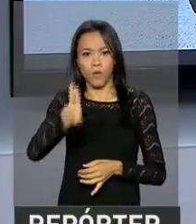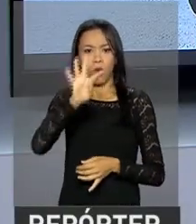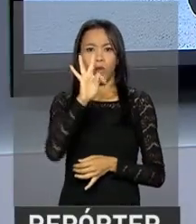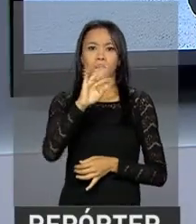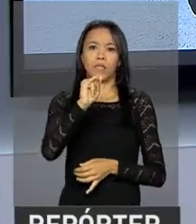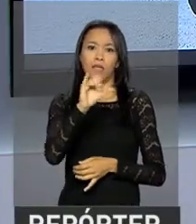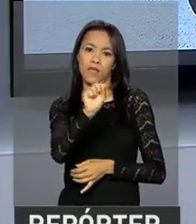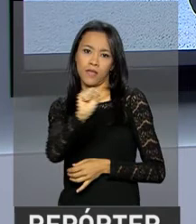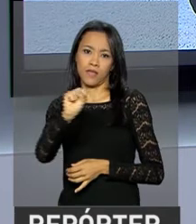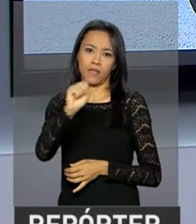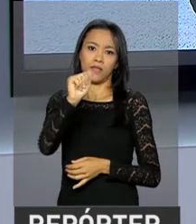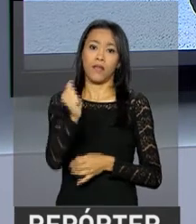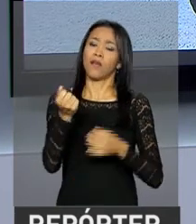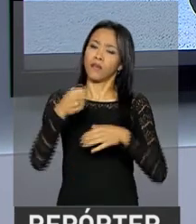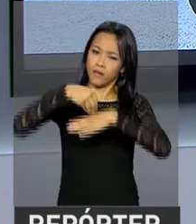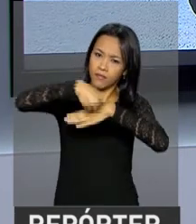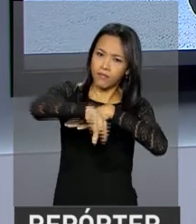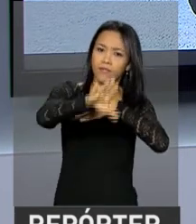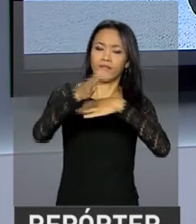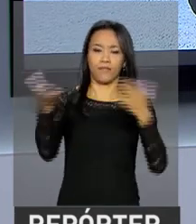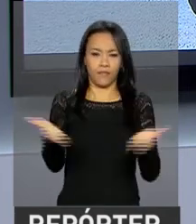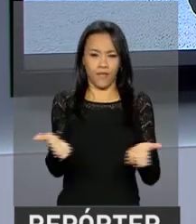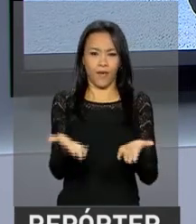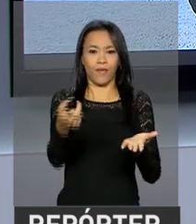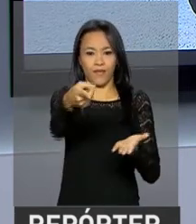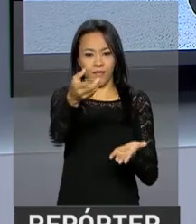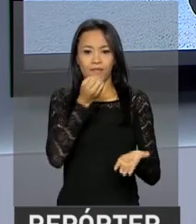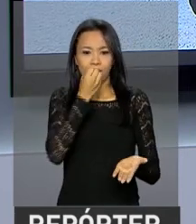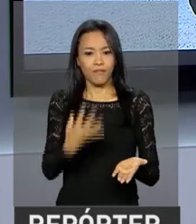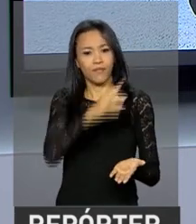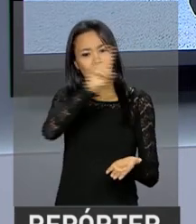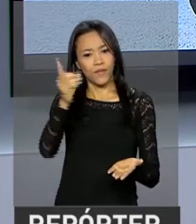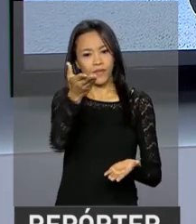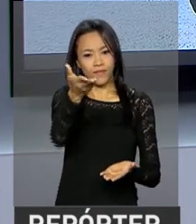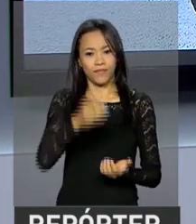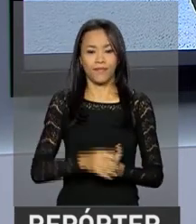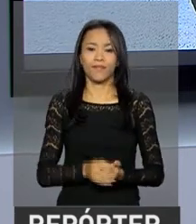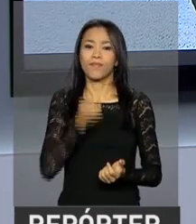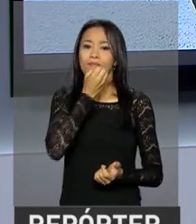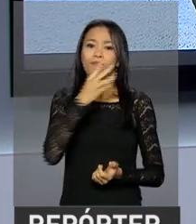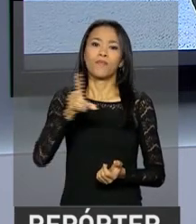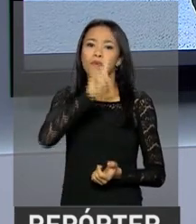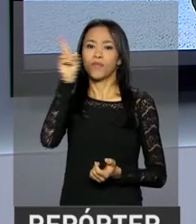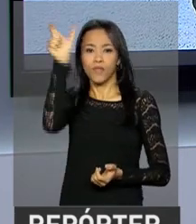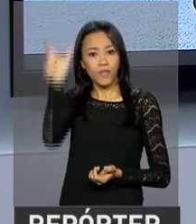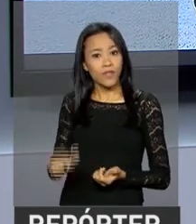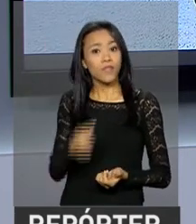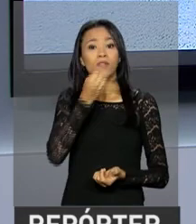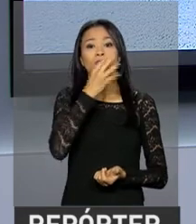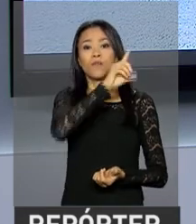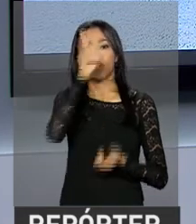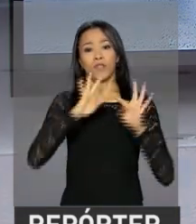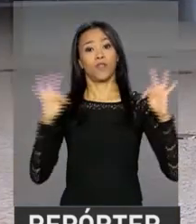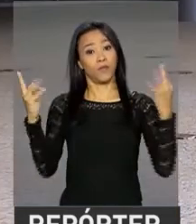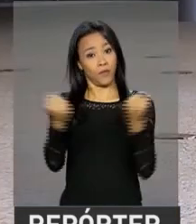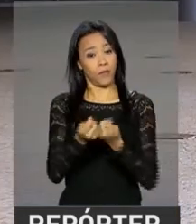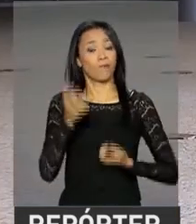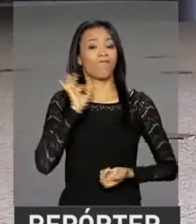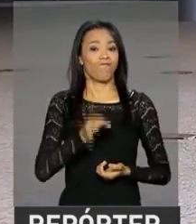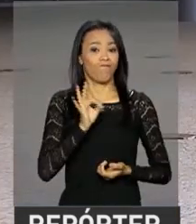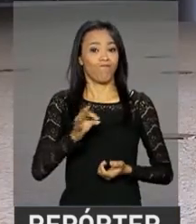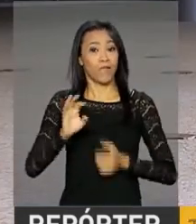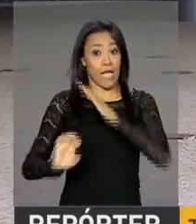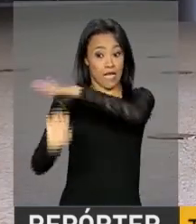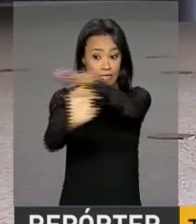informações ao vivo pra gente 8 está bom dia pra você mãe de leandro band a todos foi aos empresários